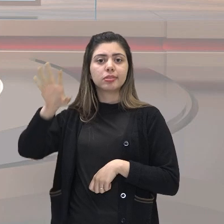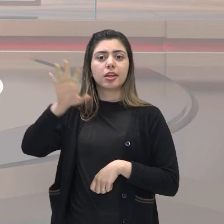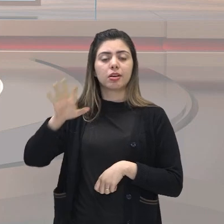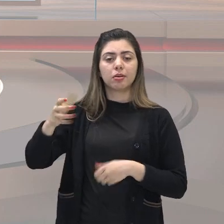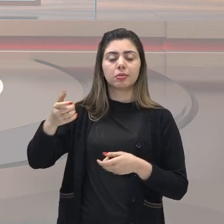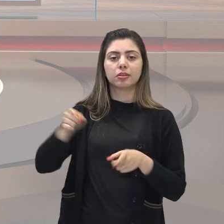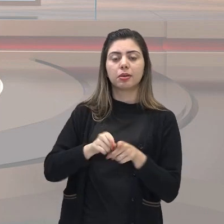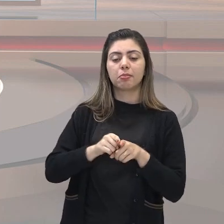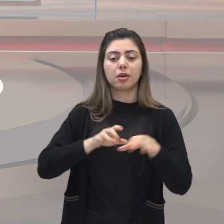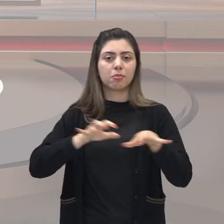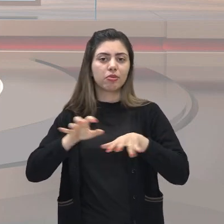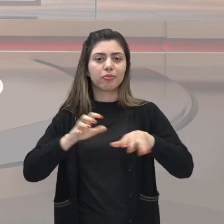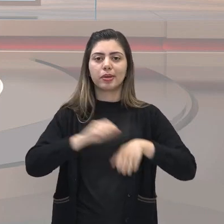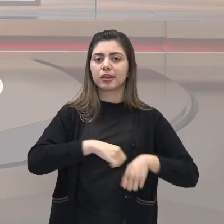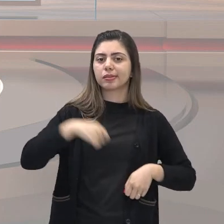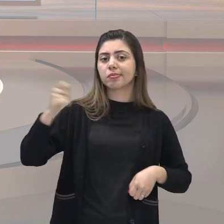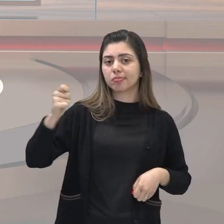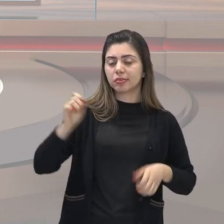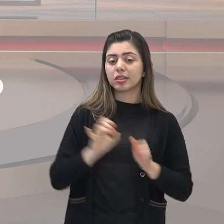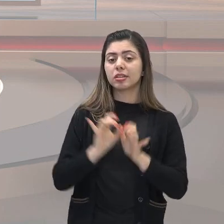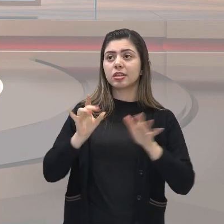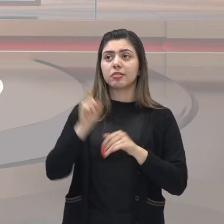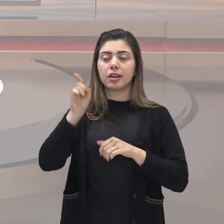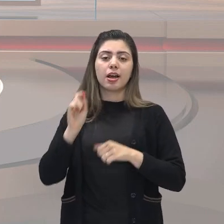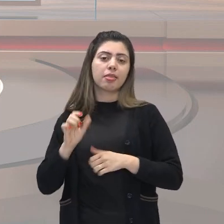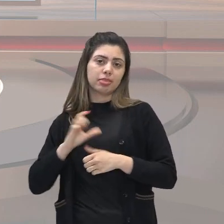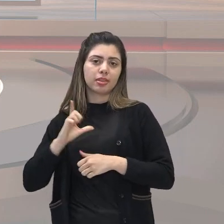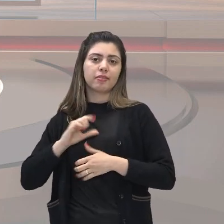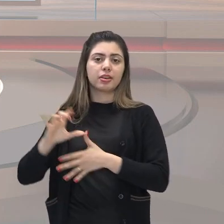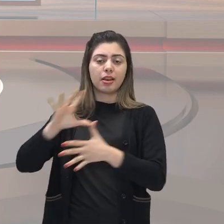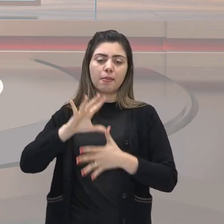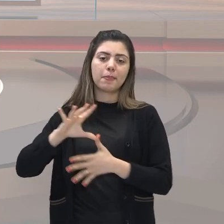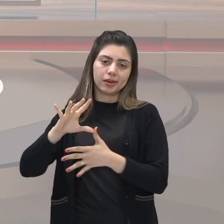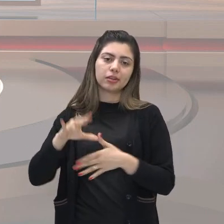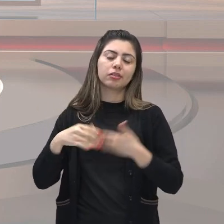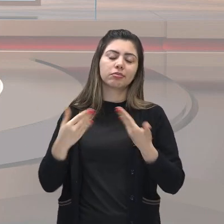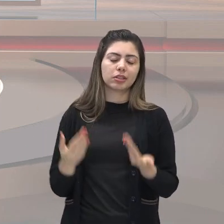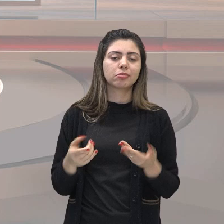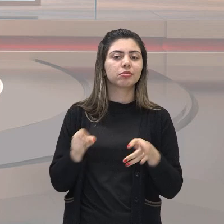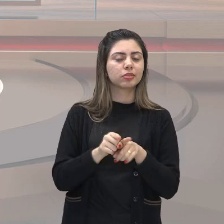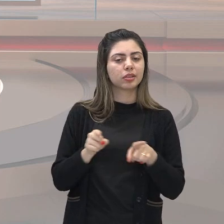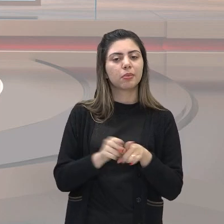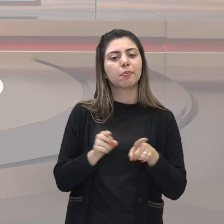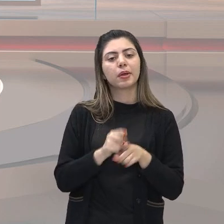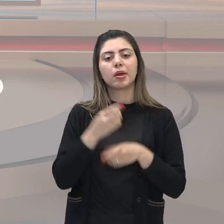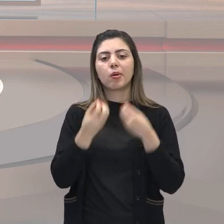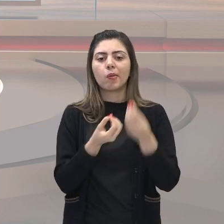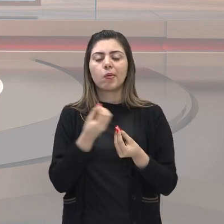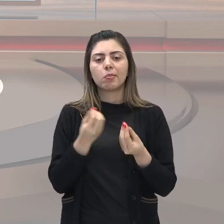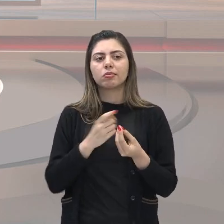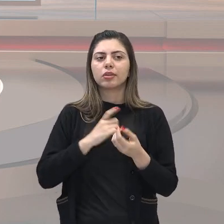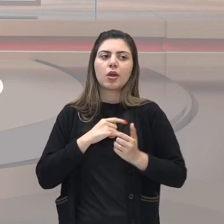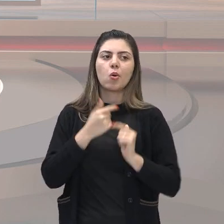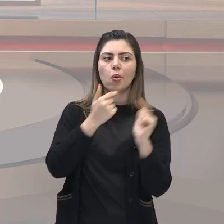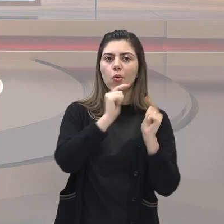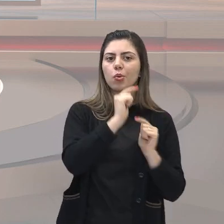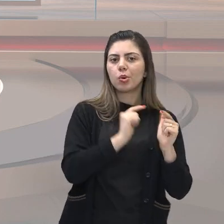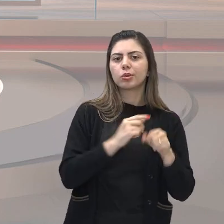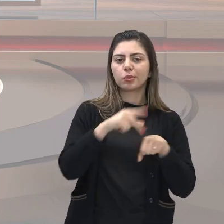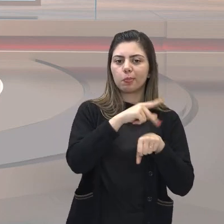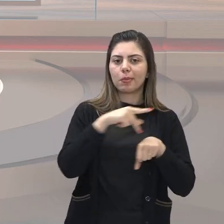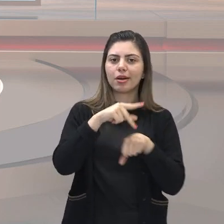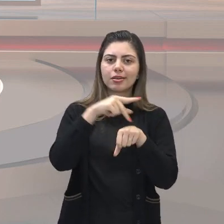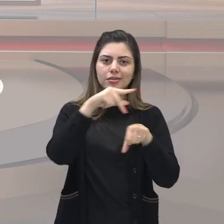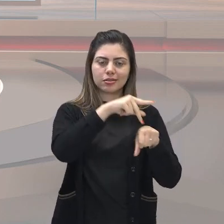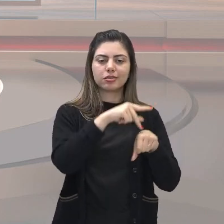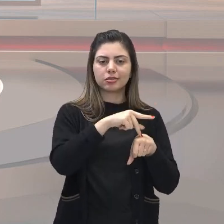de independência na América e em outros lugares, que agora também vão fazer com que outras nações que agora